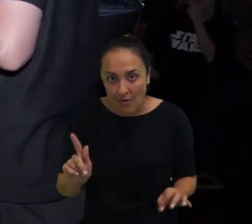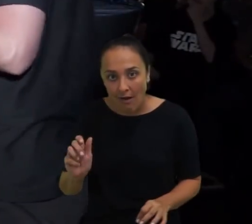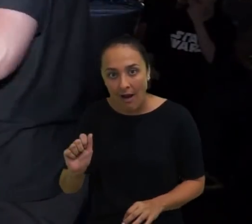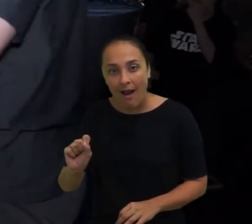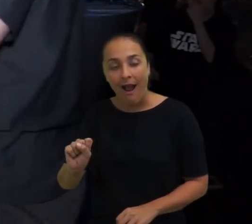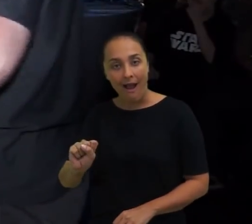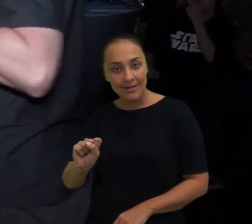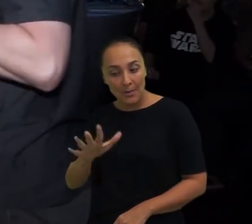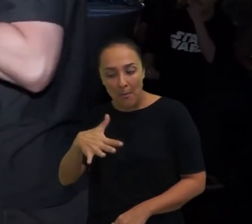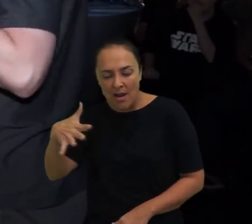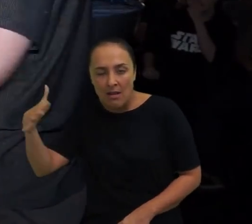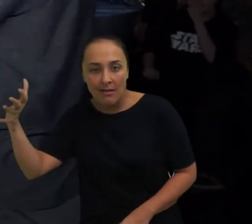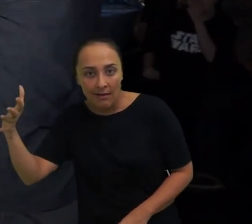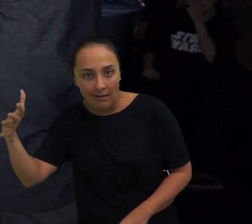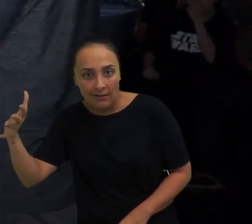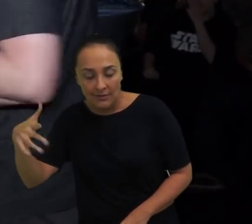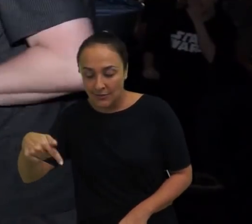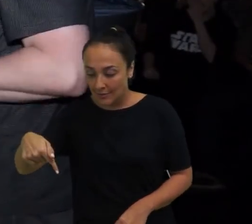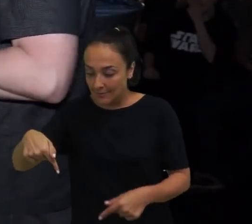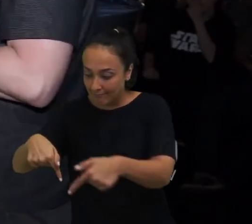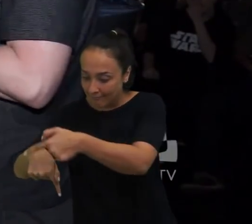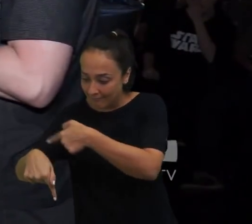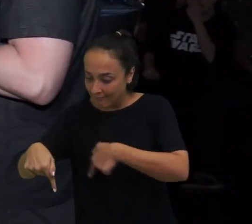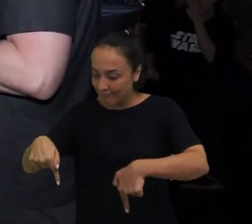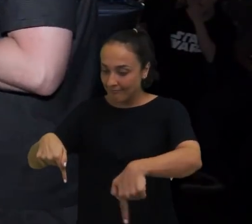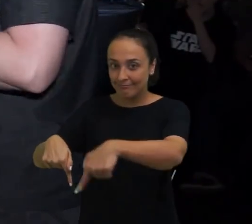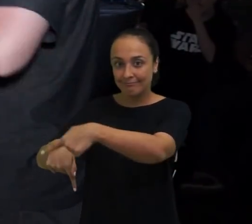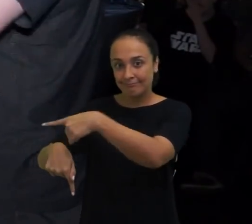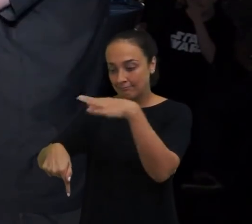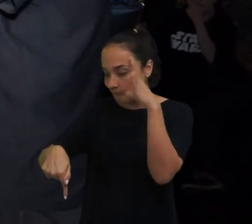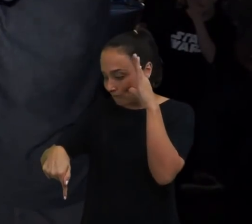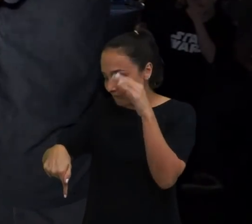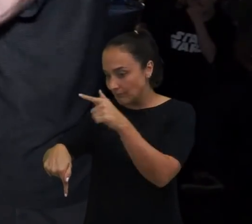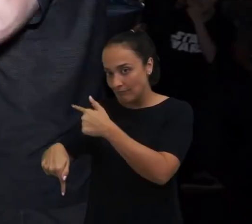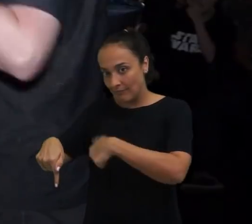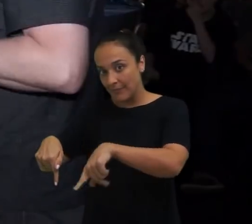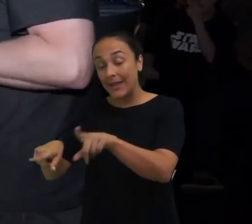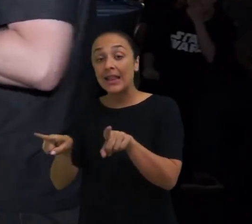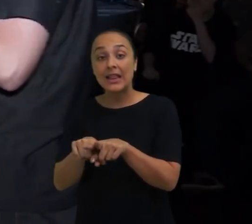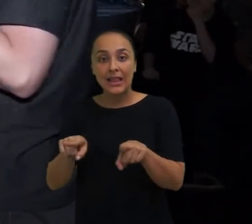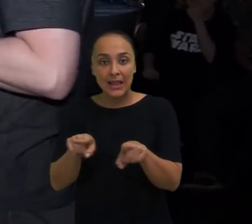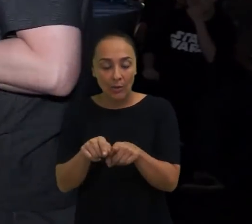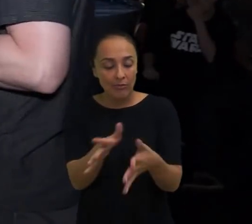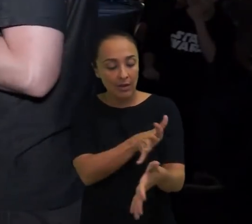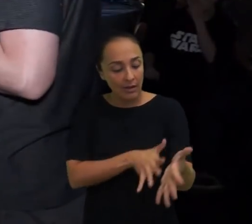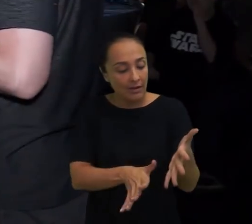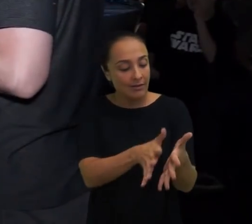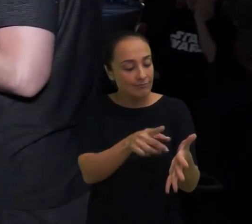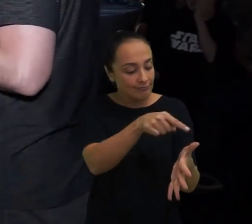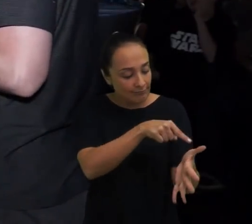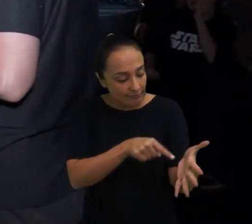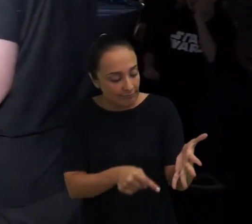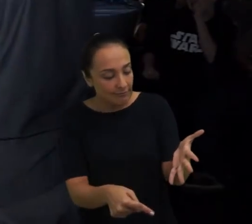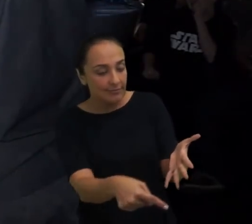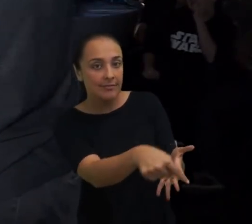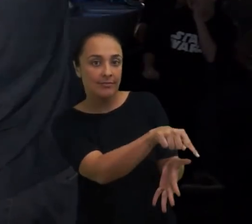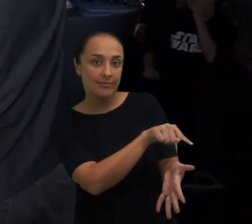e aí parte do material dessa galáxia ali que se fundiu com o quasar ficou ali fora e está sendo iluminado pelo